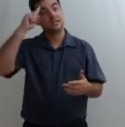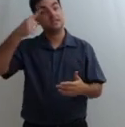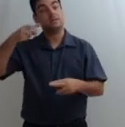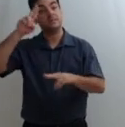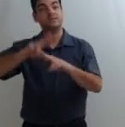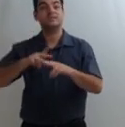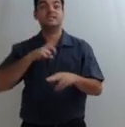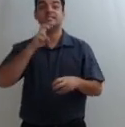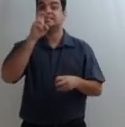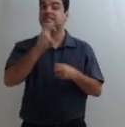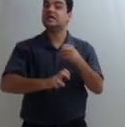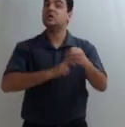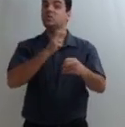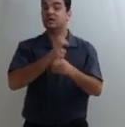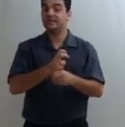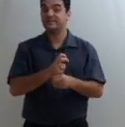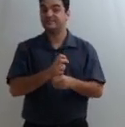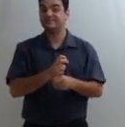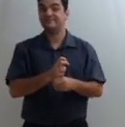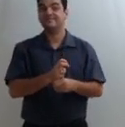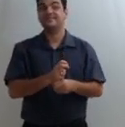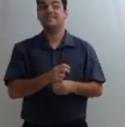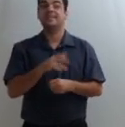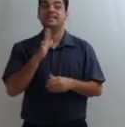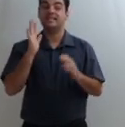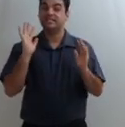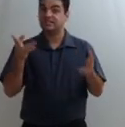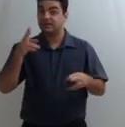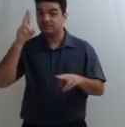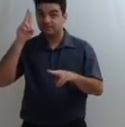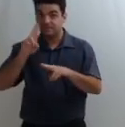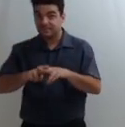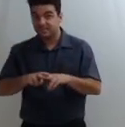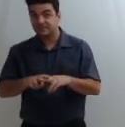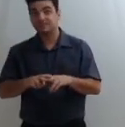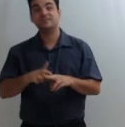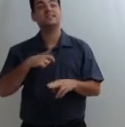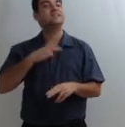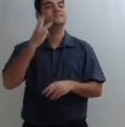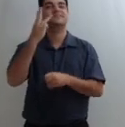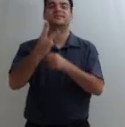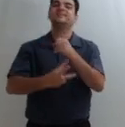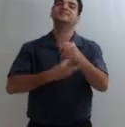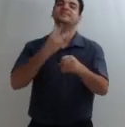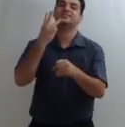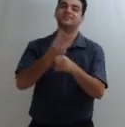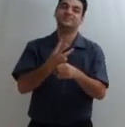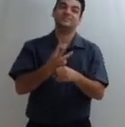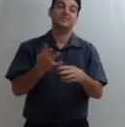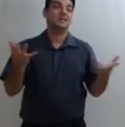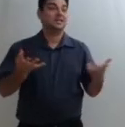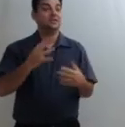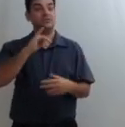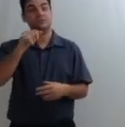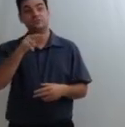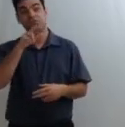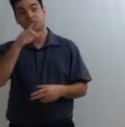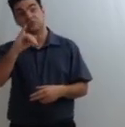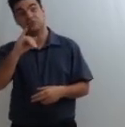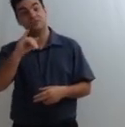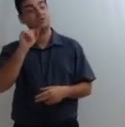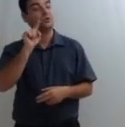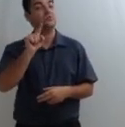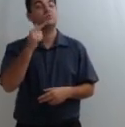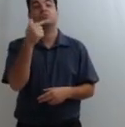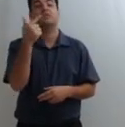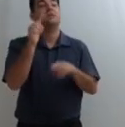hoje 3 anos, 4 meses entre a decretação da prisão e a fase do tribunal de júri, que sequer teve